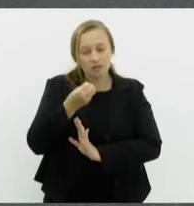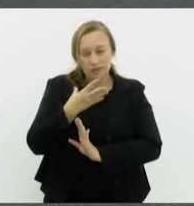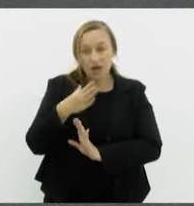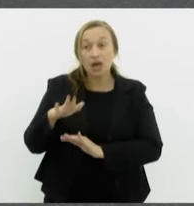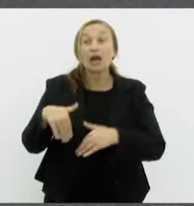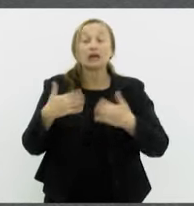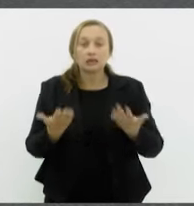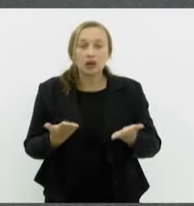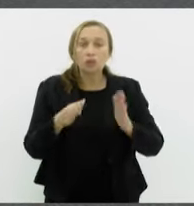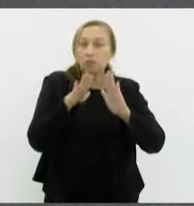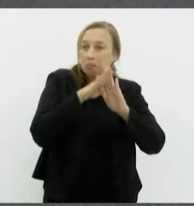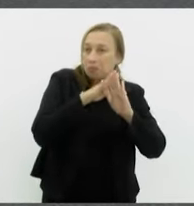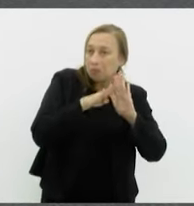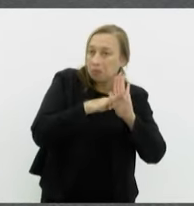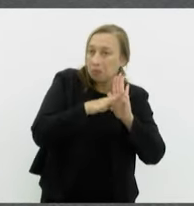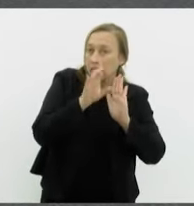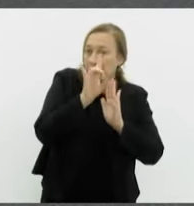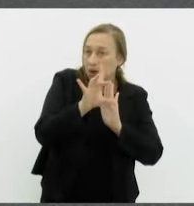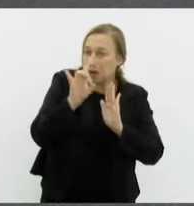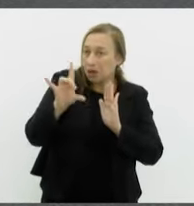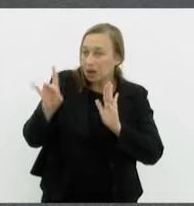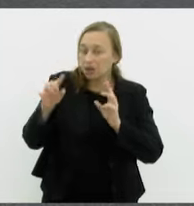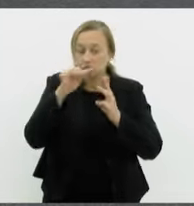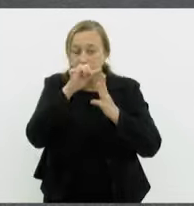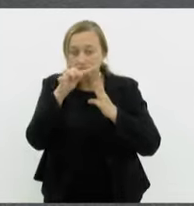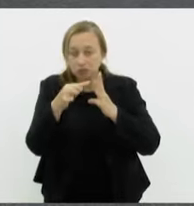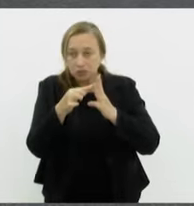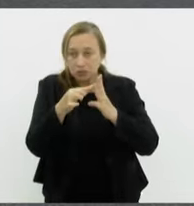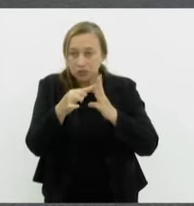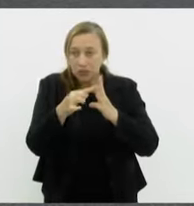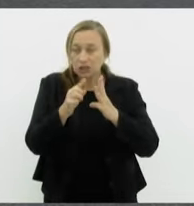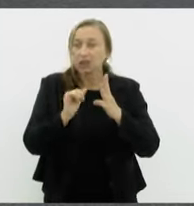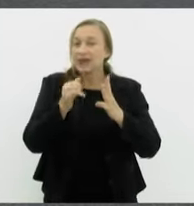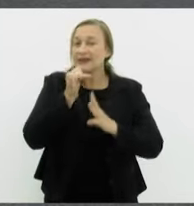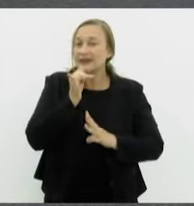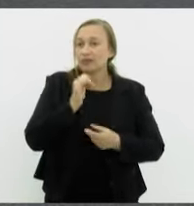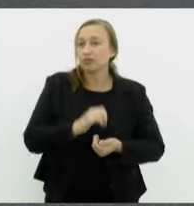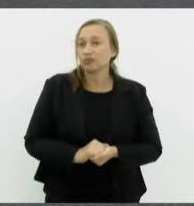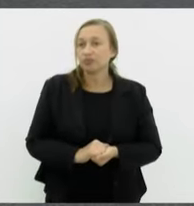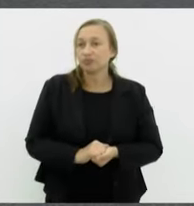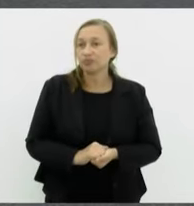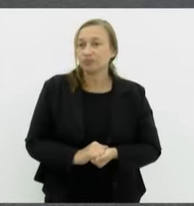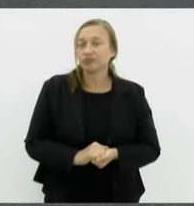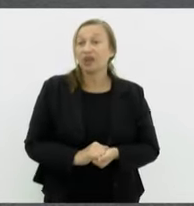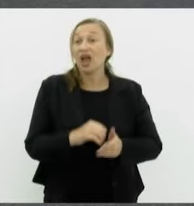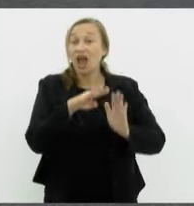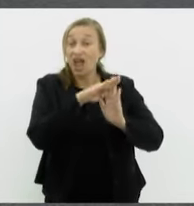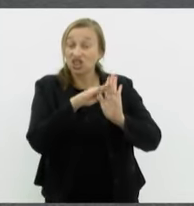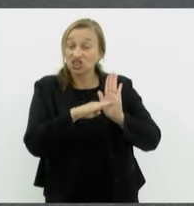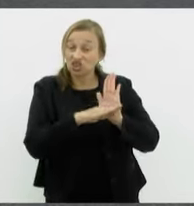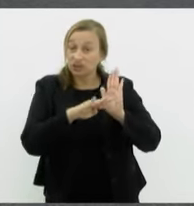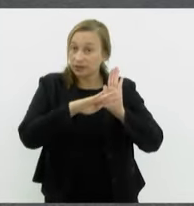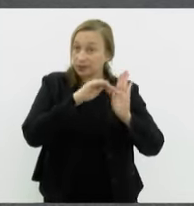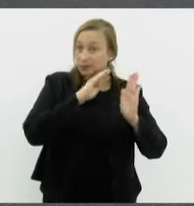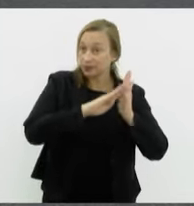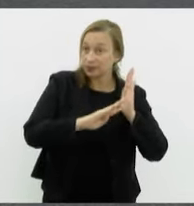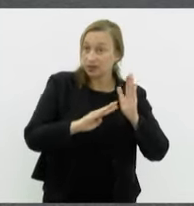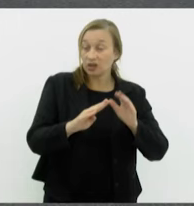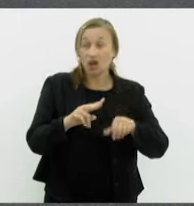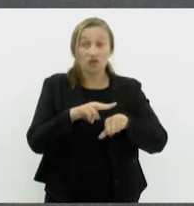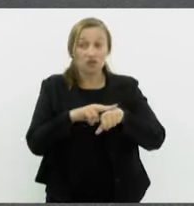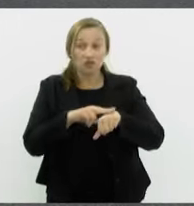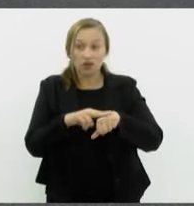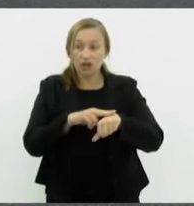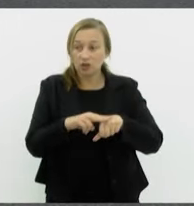cada um desses três pontos, por exemplo, agenda verde. Então, o tamanho